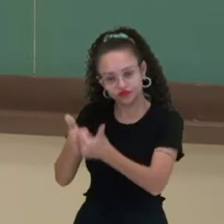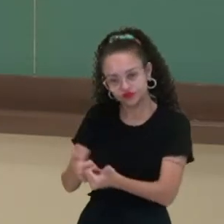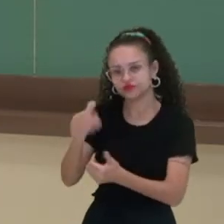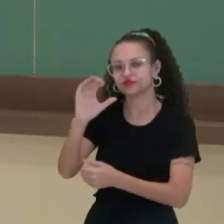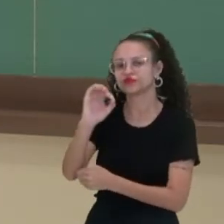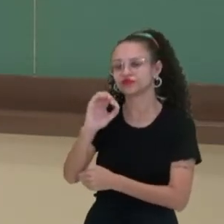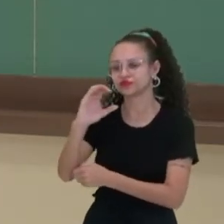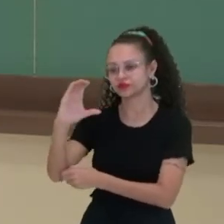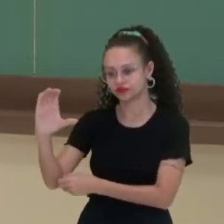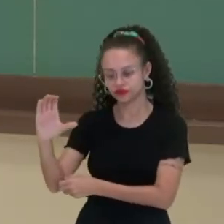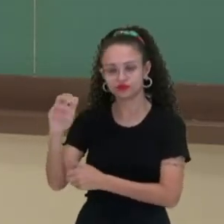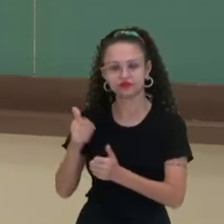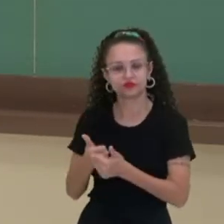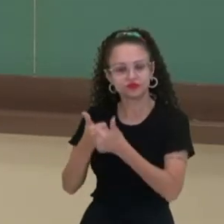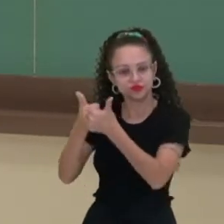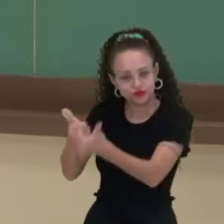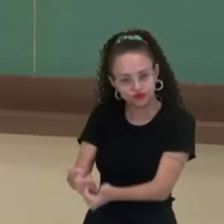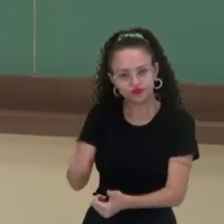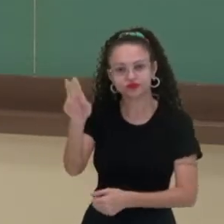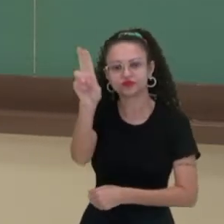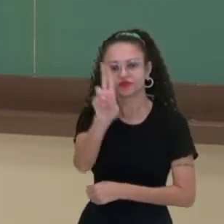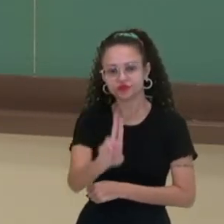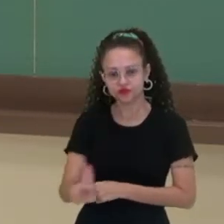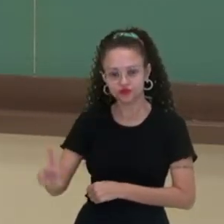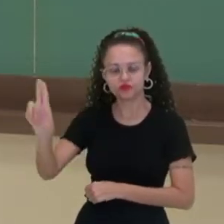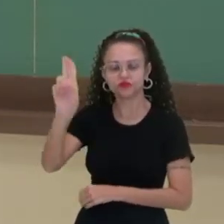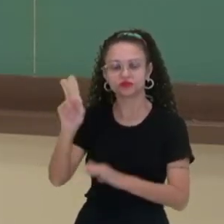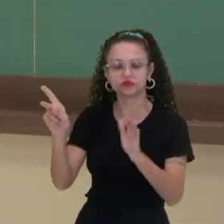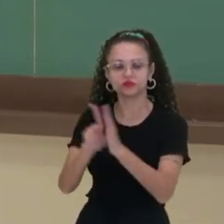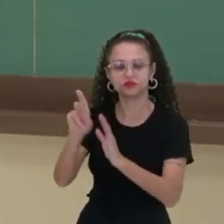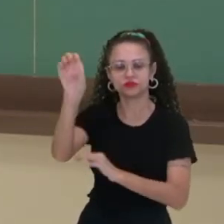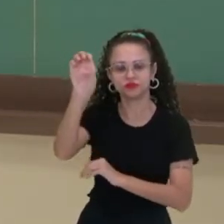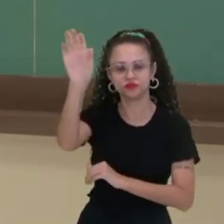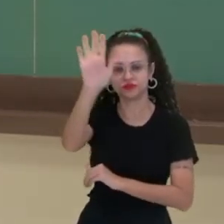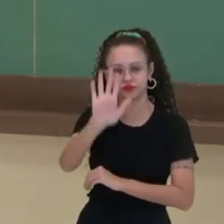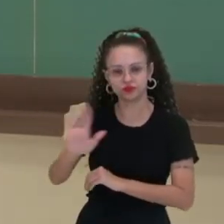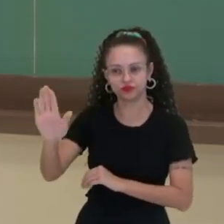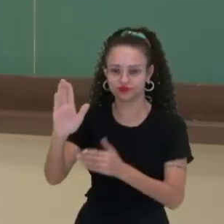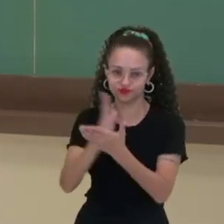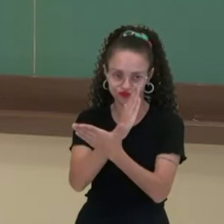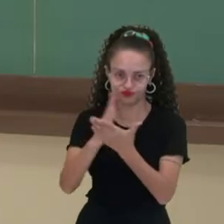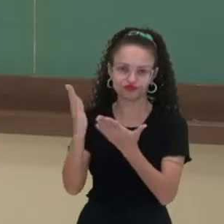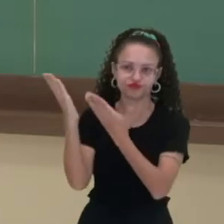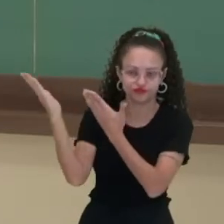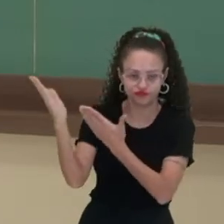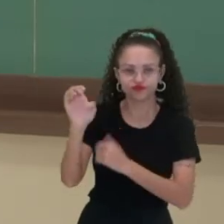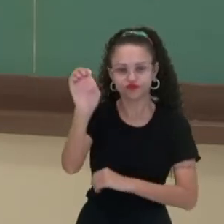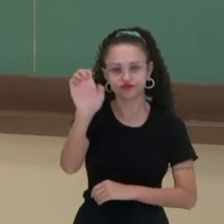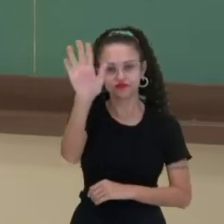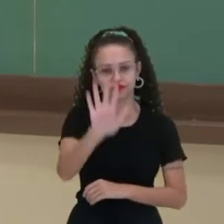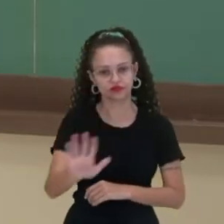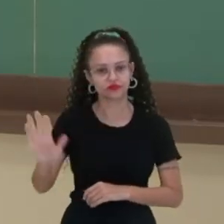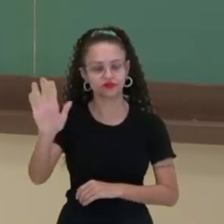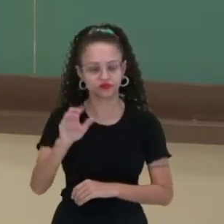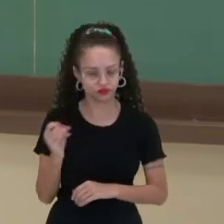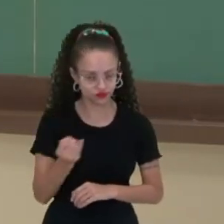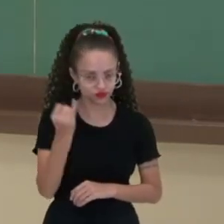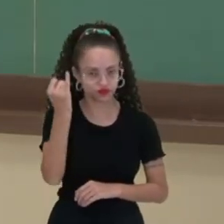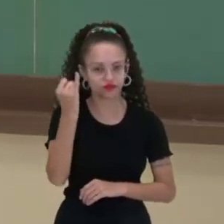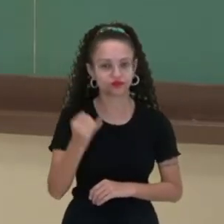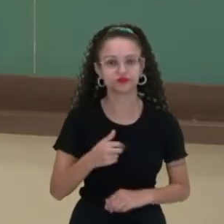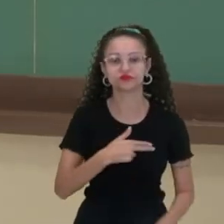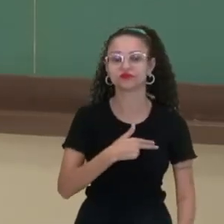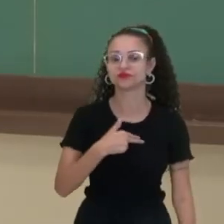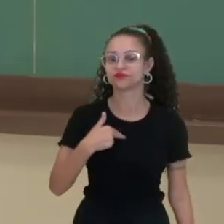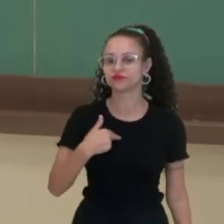Né, segue as universidades europeias, essas divisões europeias, inclusive. Isso é muito importante. Na